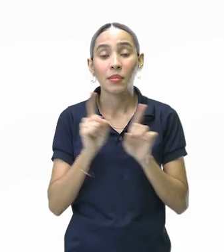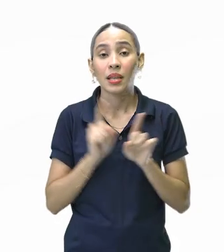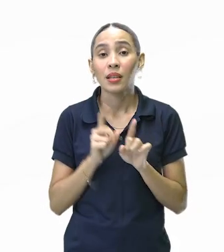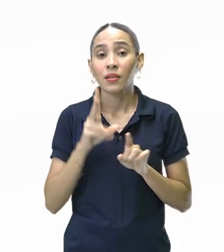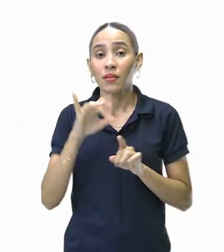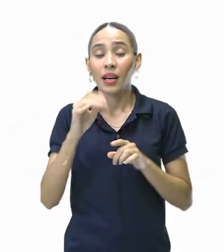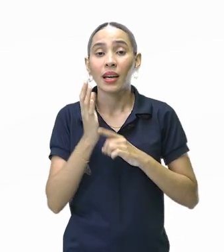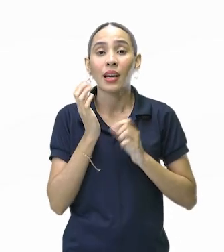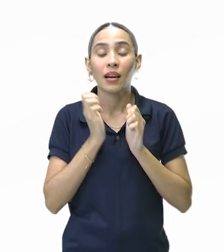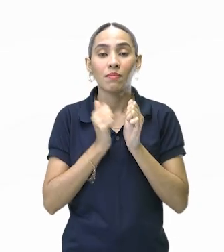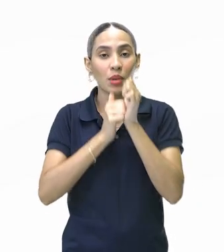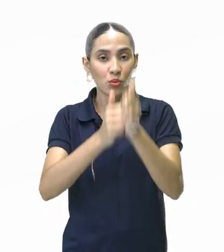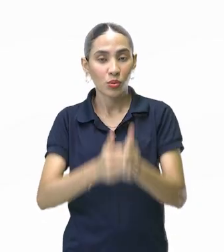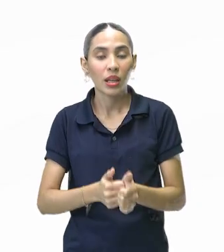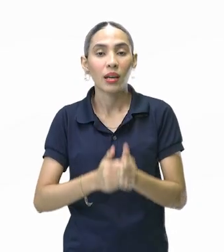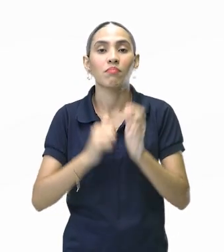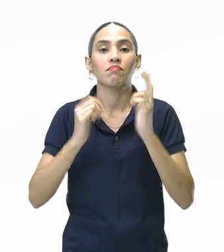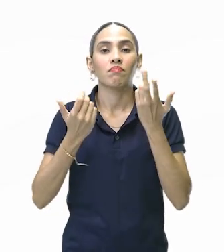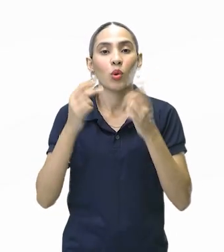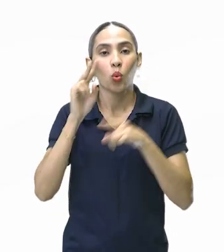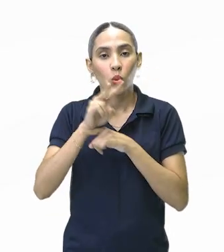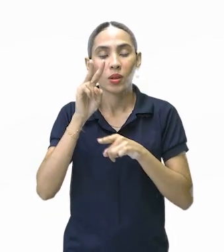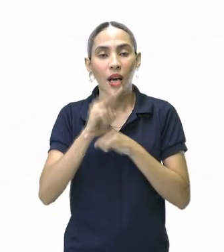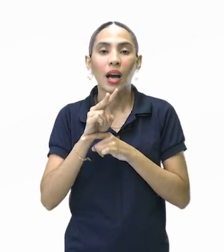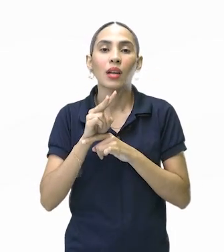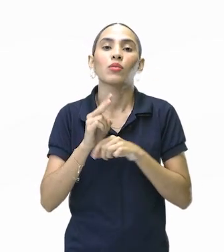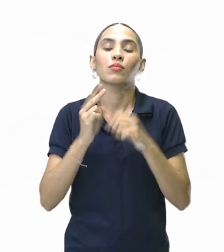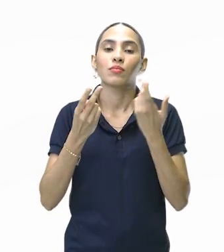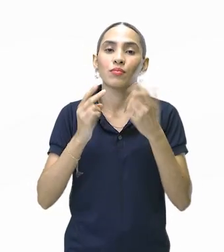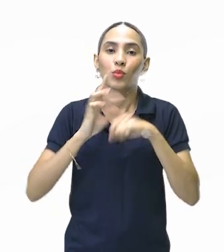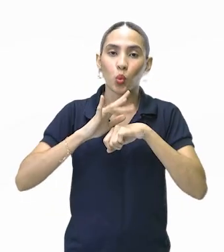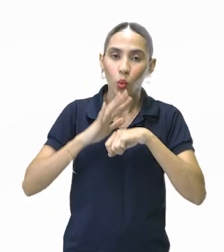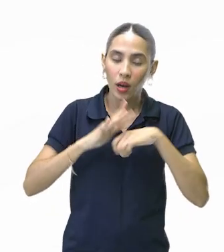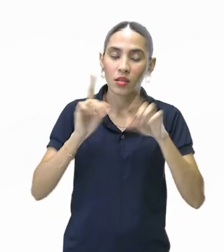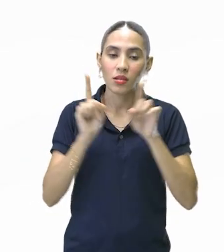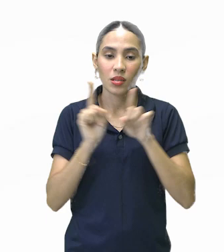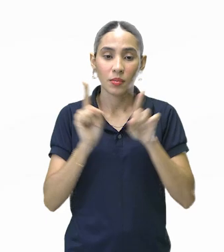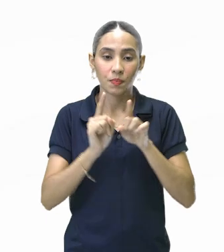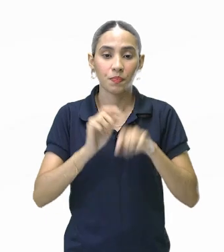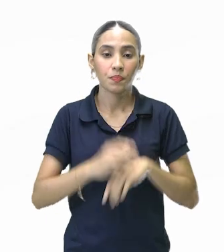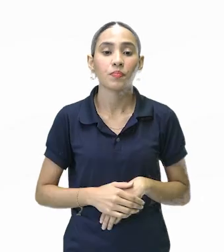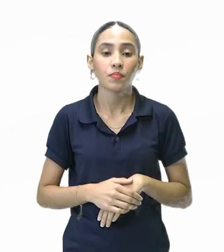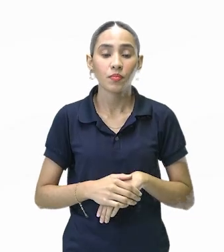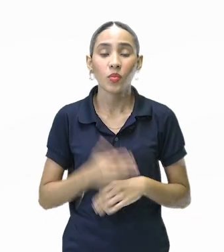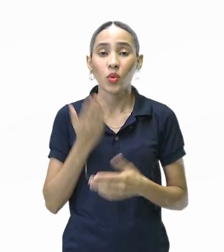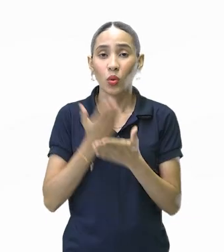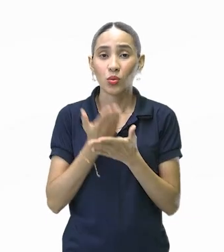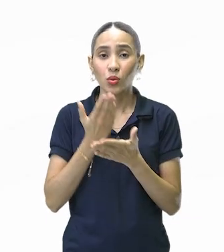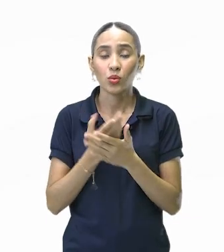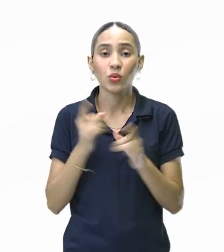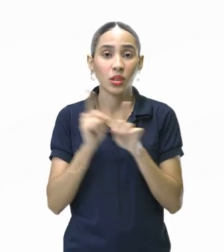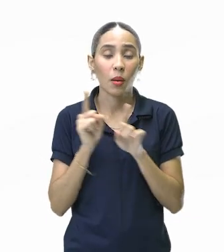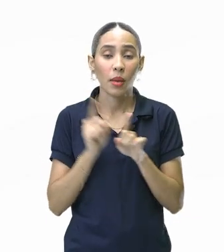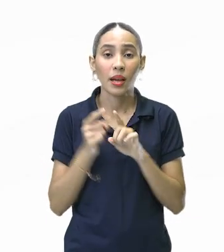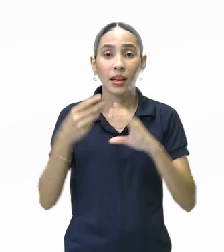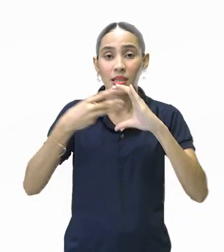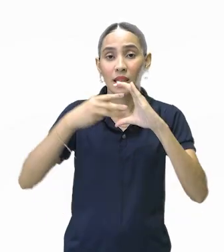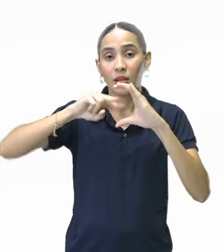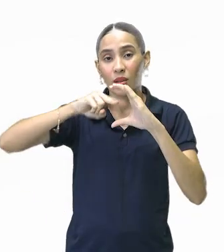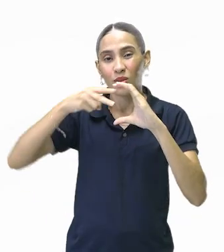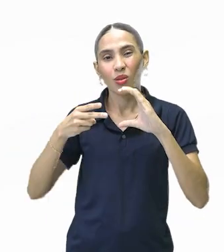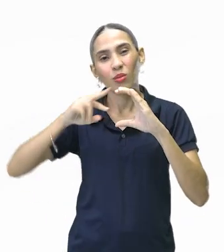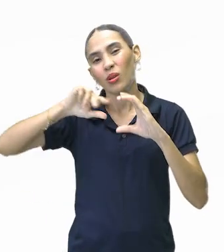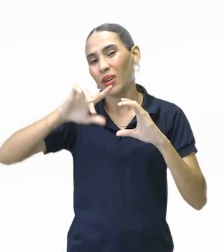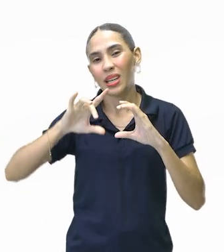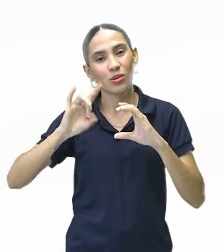auxiliar no tratamento de câncer, de doenças neurodegenerativas, no estudo também de células-tronco. Então, não